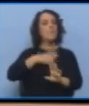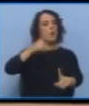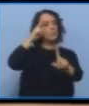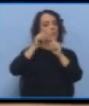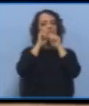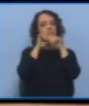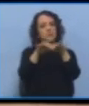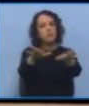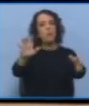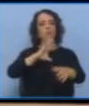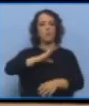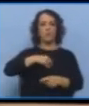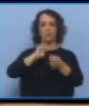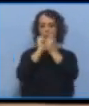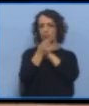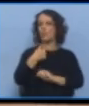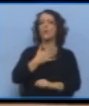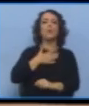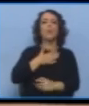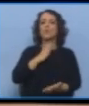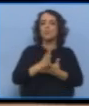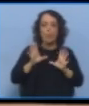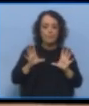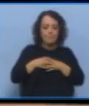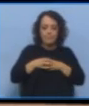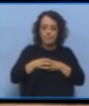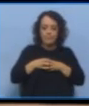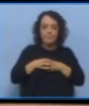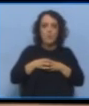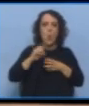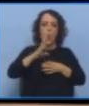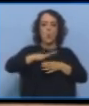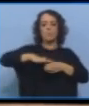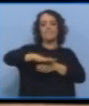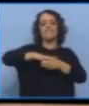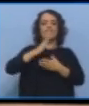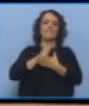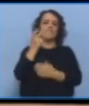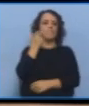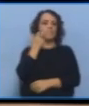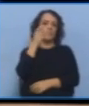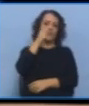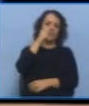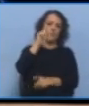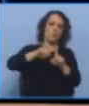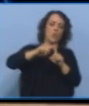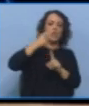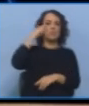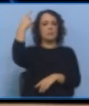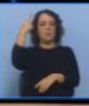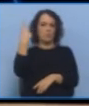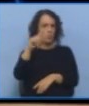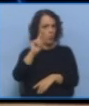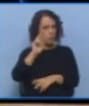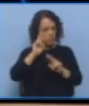ficar fechados, nem queremos ficar numa redoma, nem queremos ser especiais, absolutamente. Nós somos reconhecedores